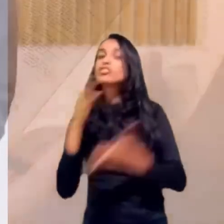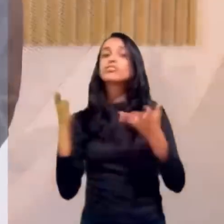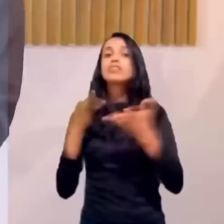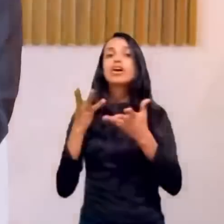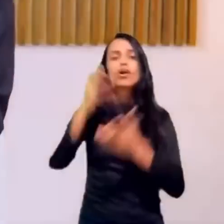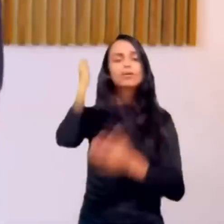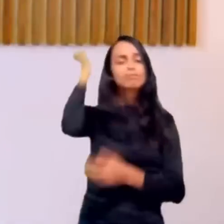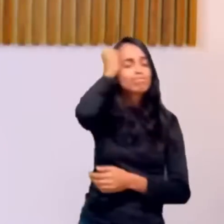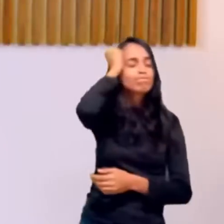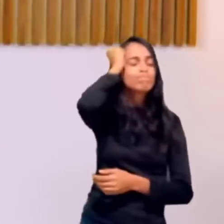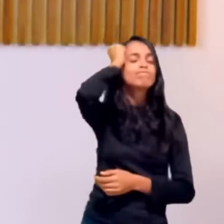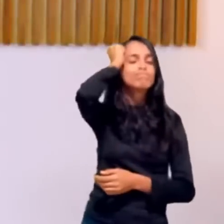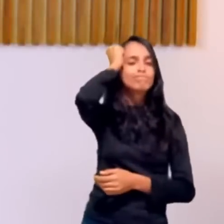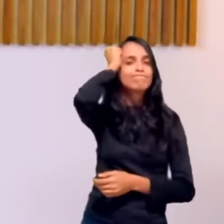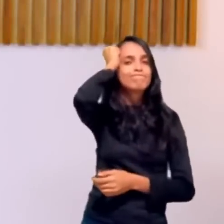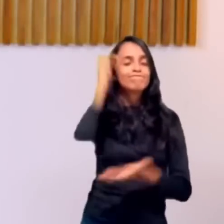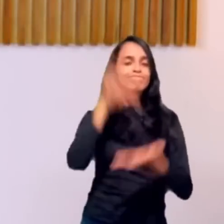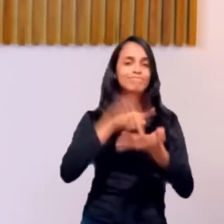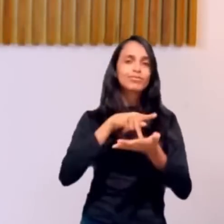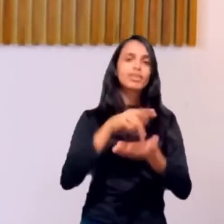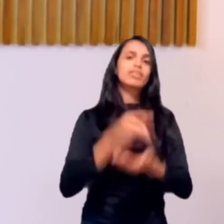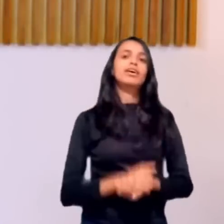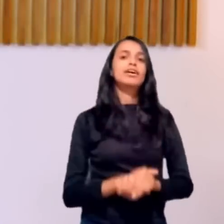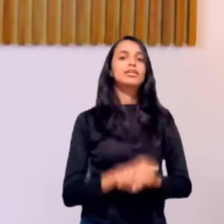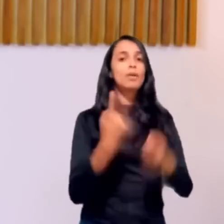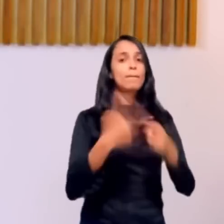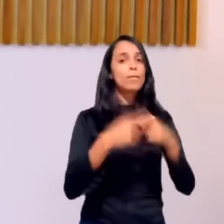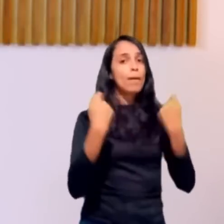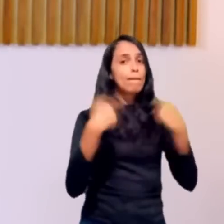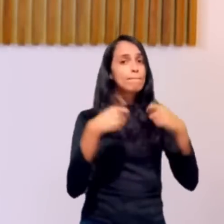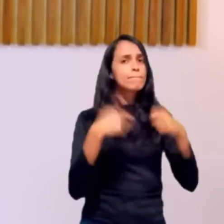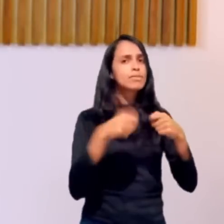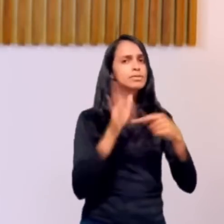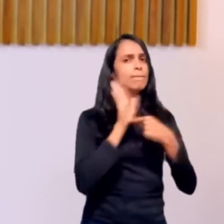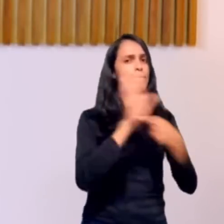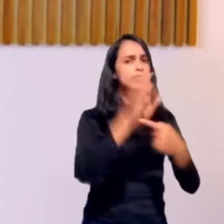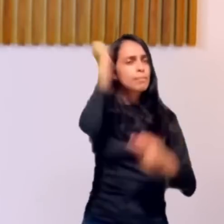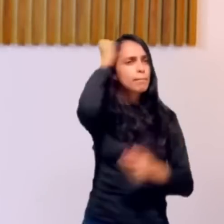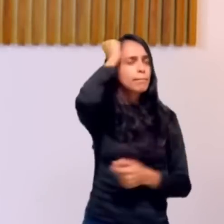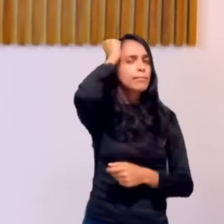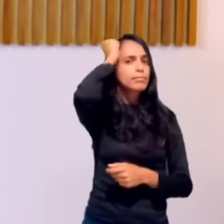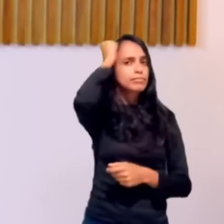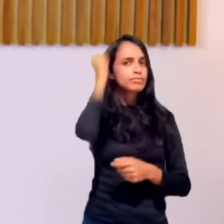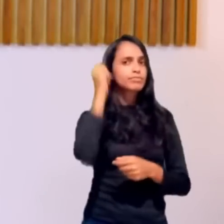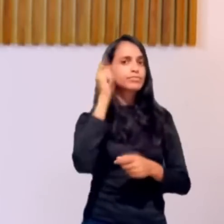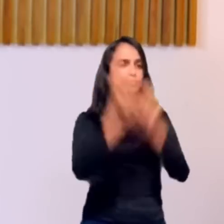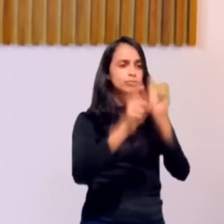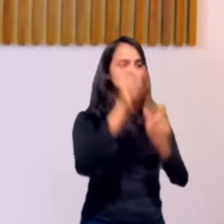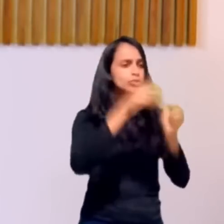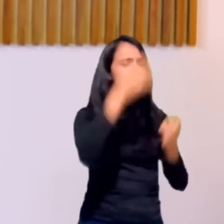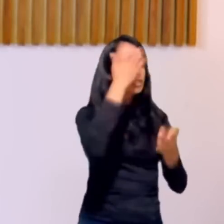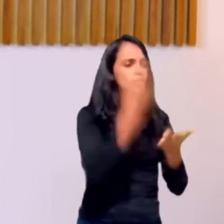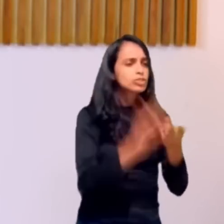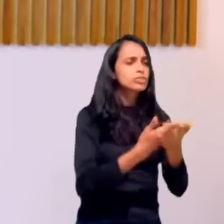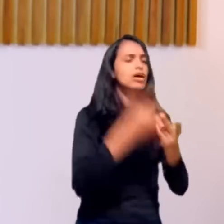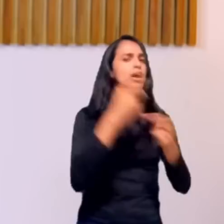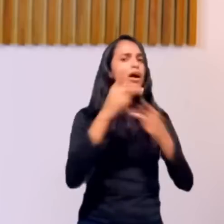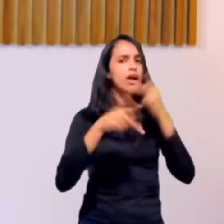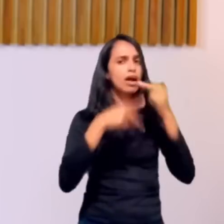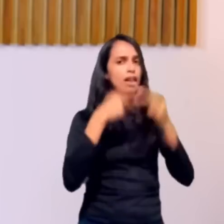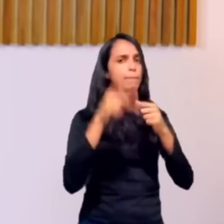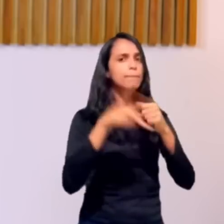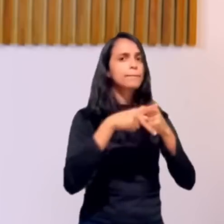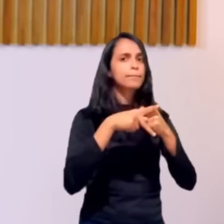Queridos, aqui estava uma segunda chance. Os próprios